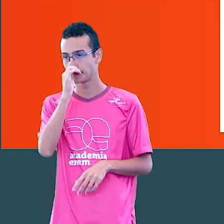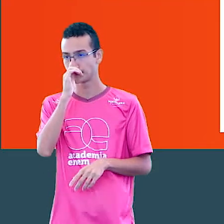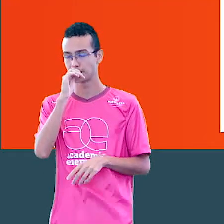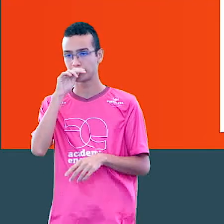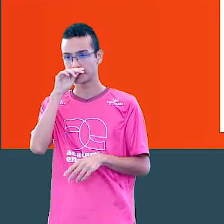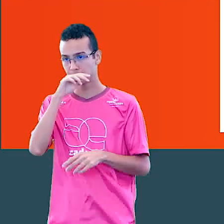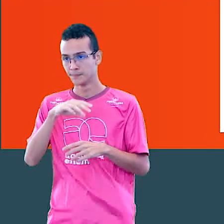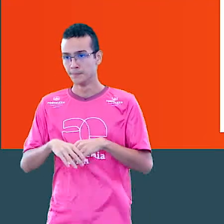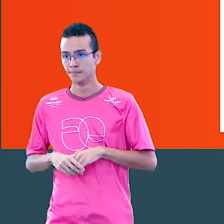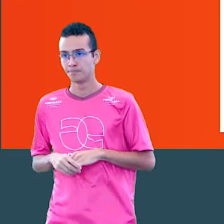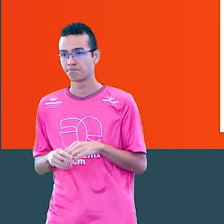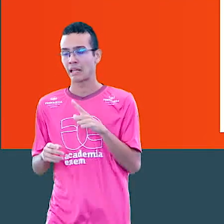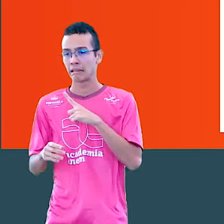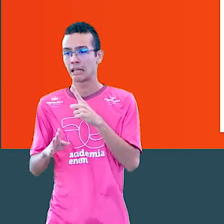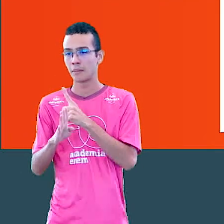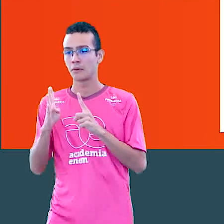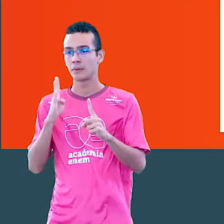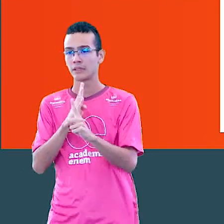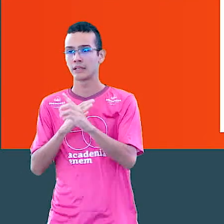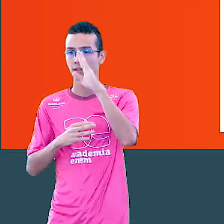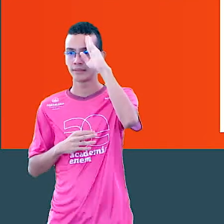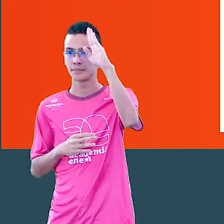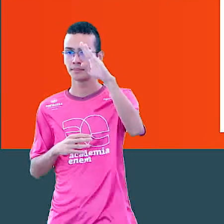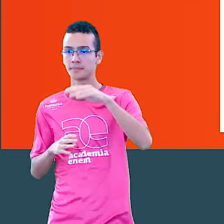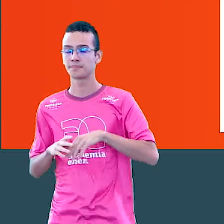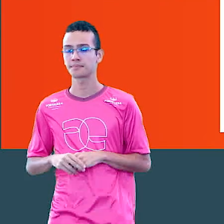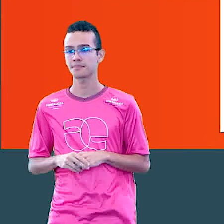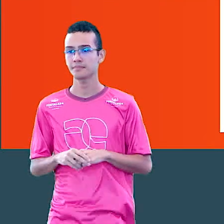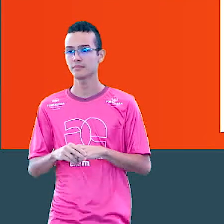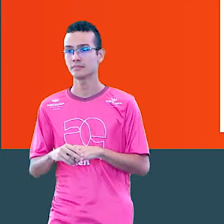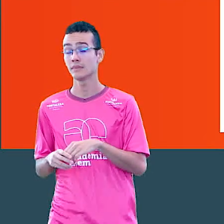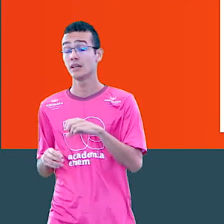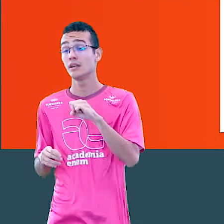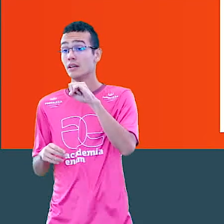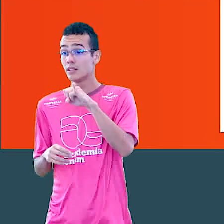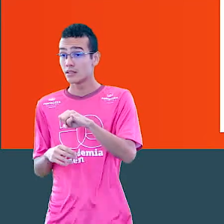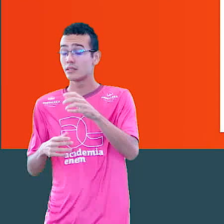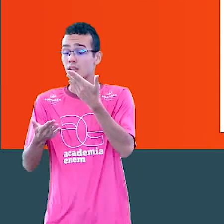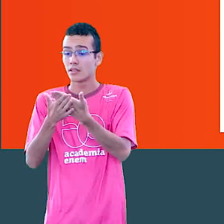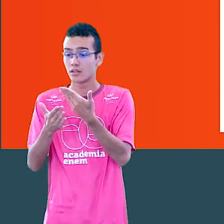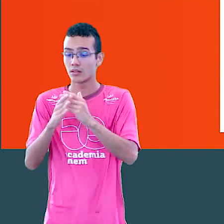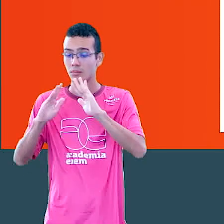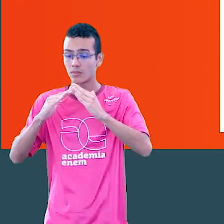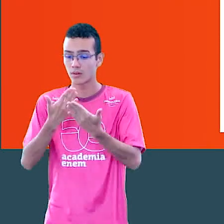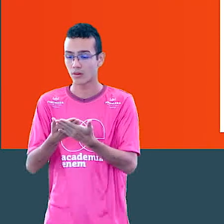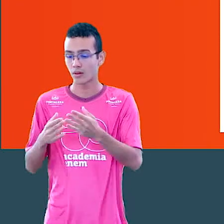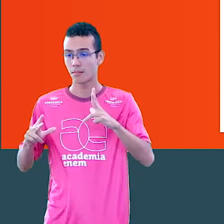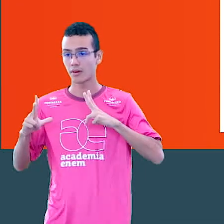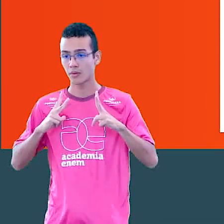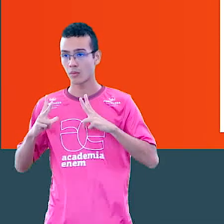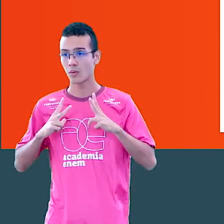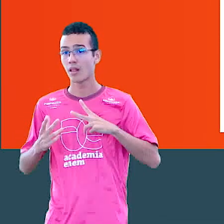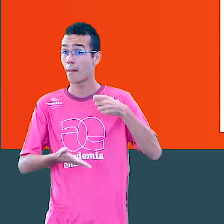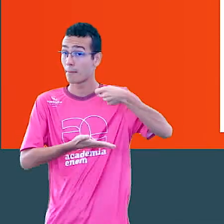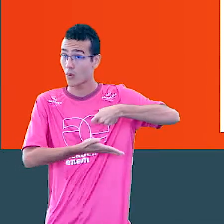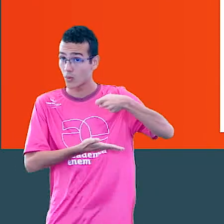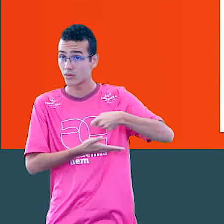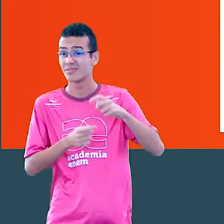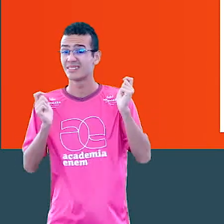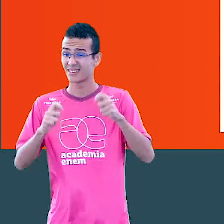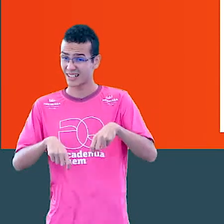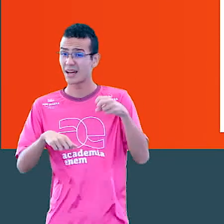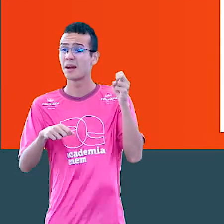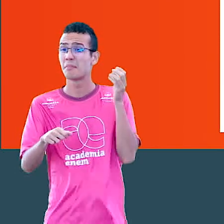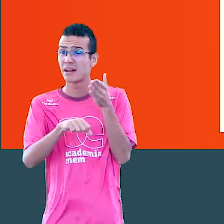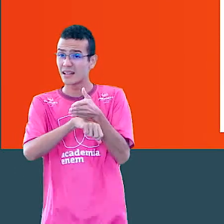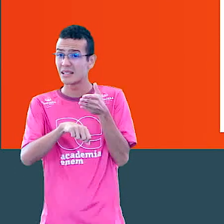frente, tá? O aluno que já estudou também em escola particular pode concorrer se foi bolsista? Pode. Tem os critérios, mas ele